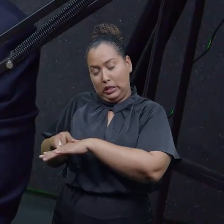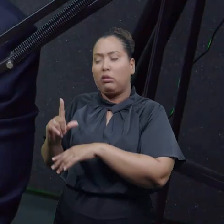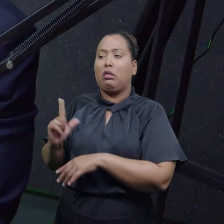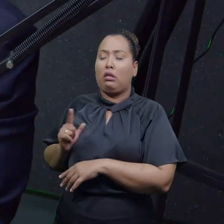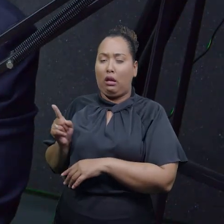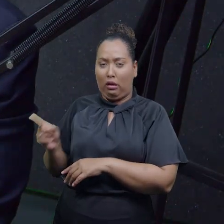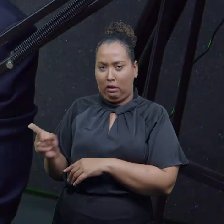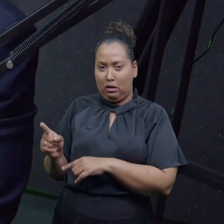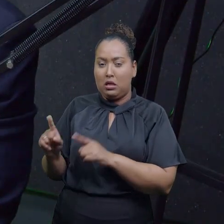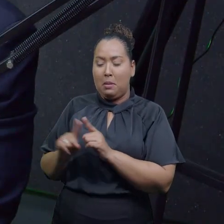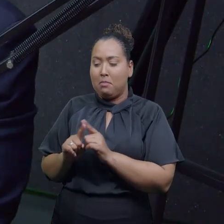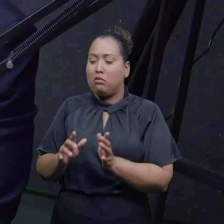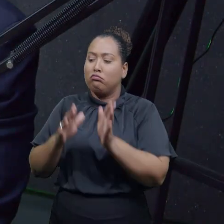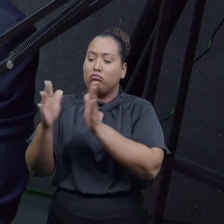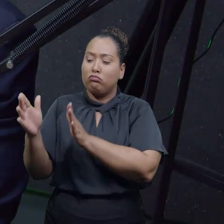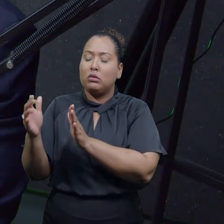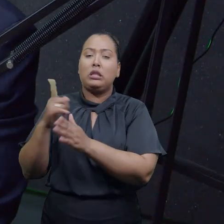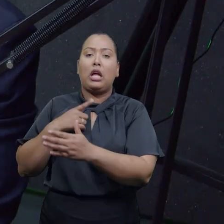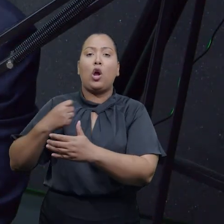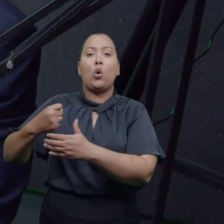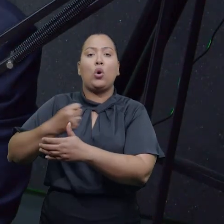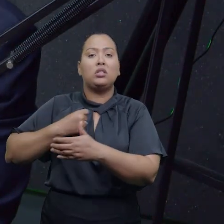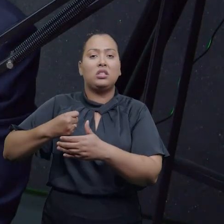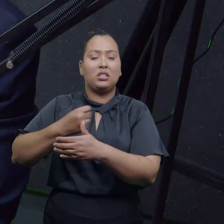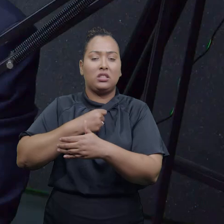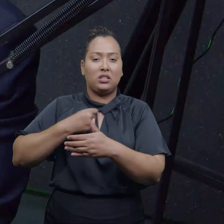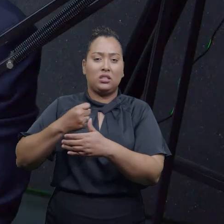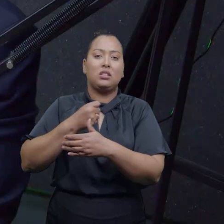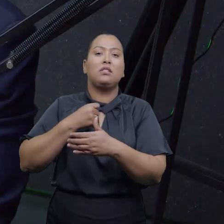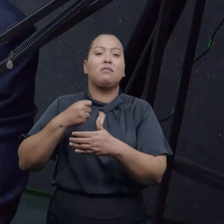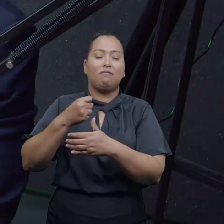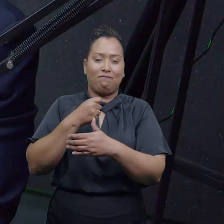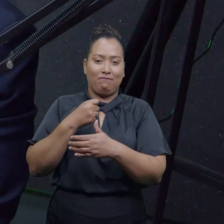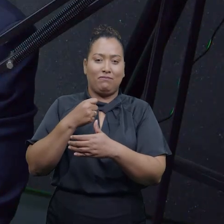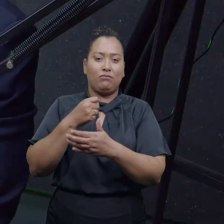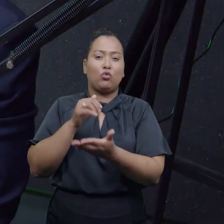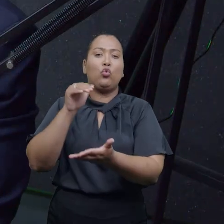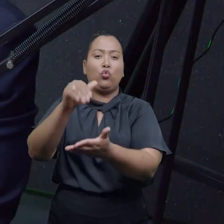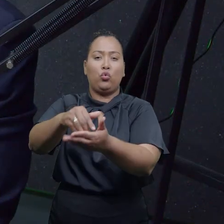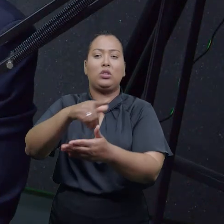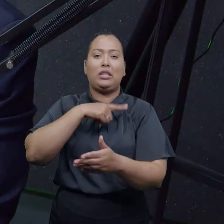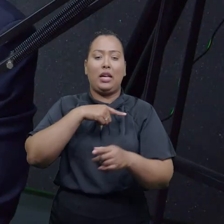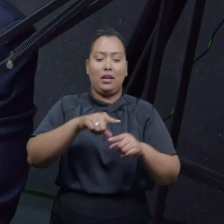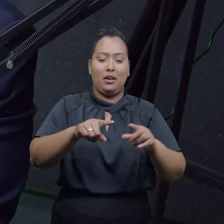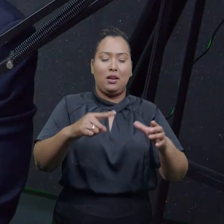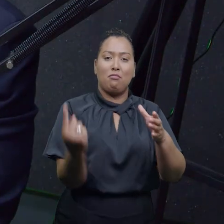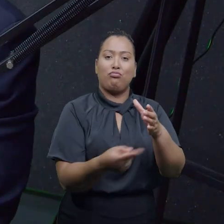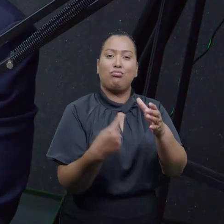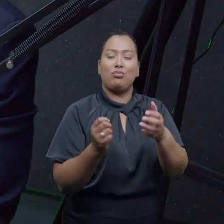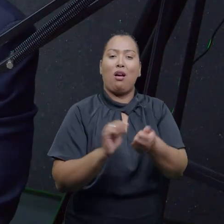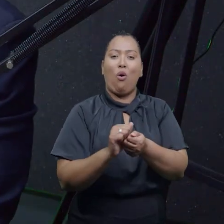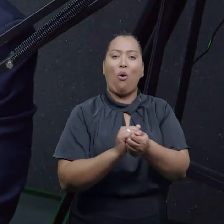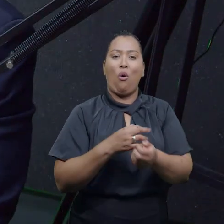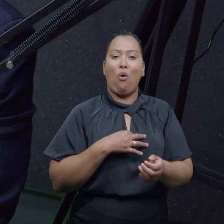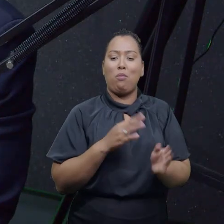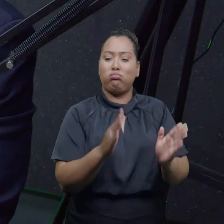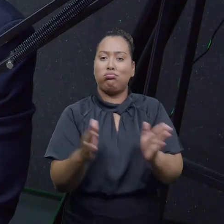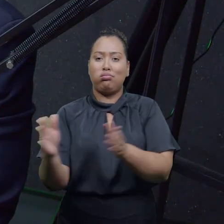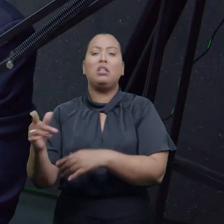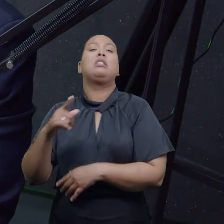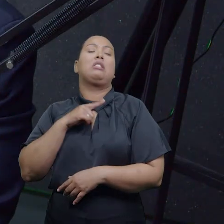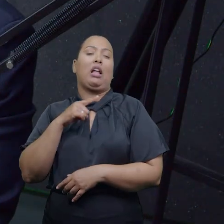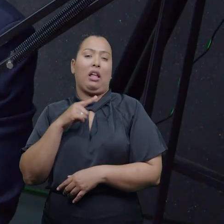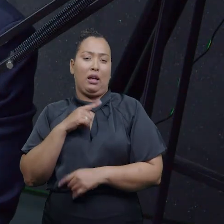seu banheiro. Uma estrutura de cozinha, no fundo tem, como o doutor Henrique mencionou, que é uma lavanderia, para o pessoal poder cuidar